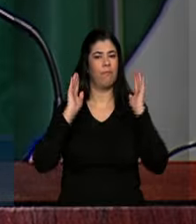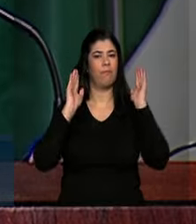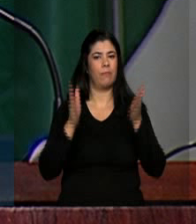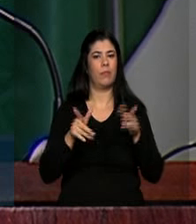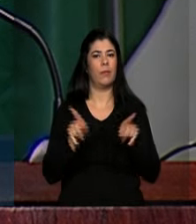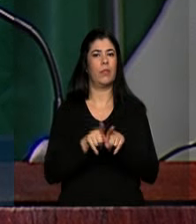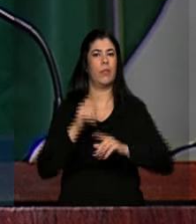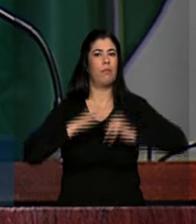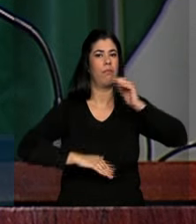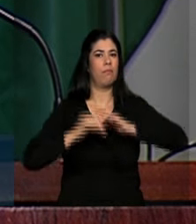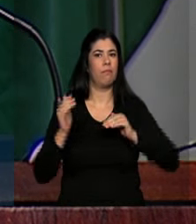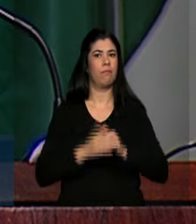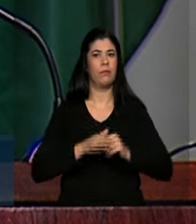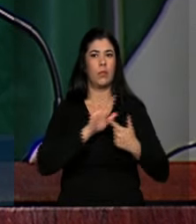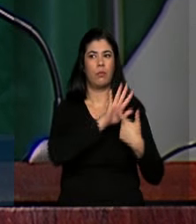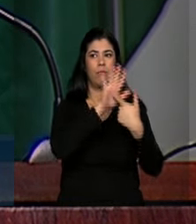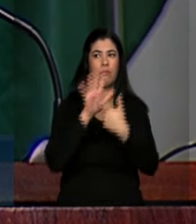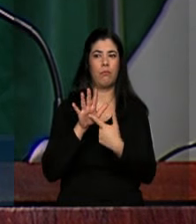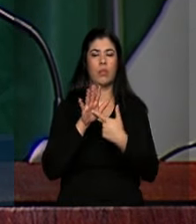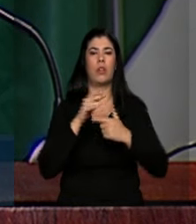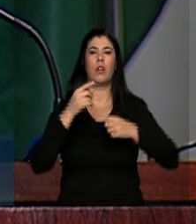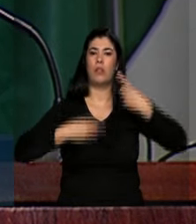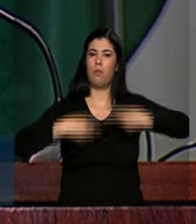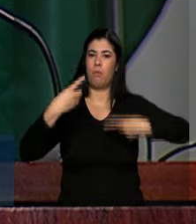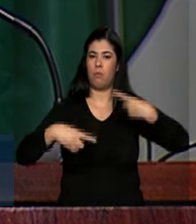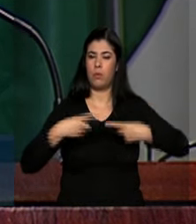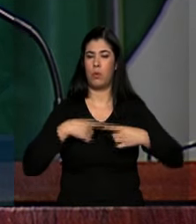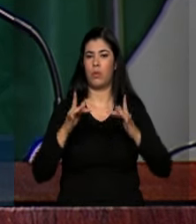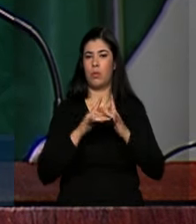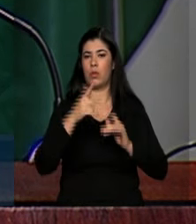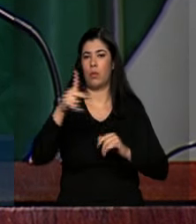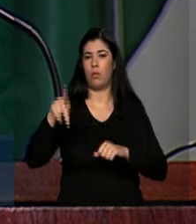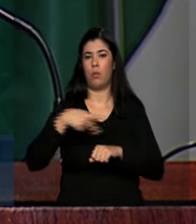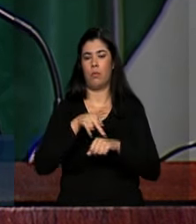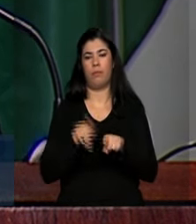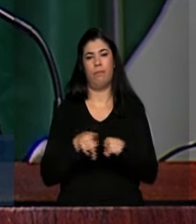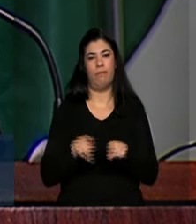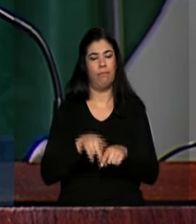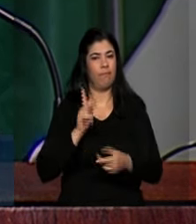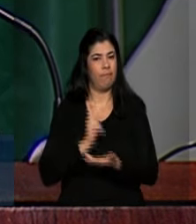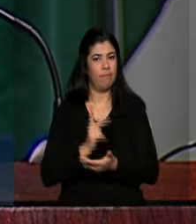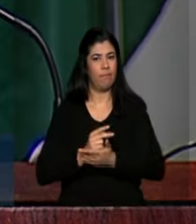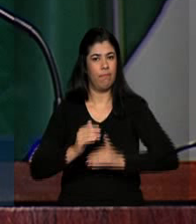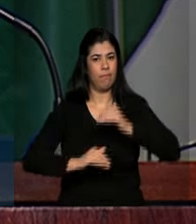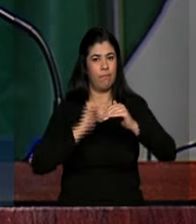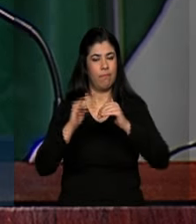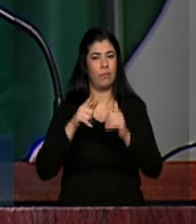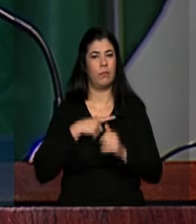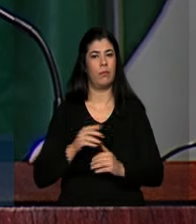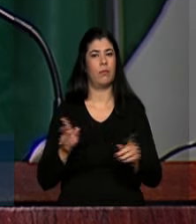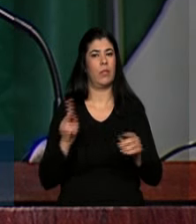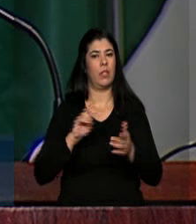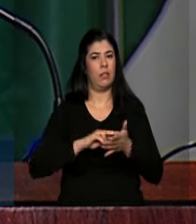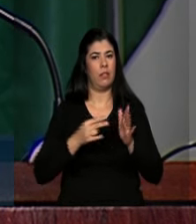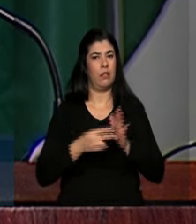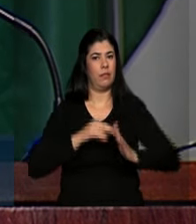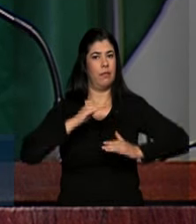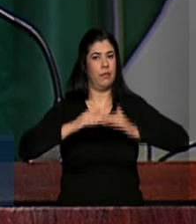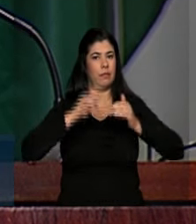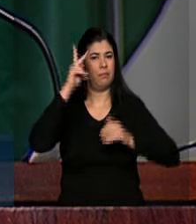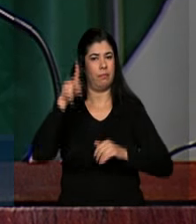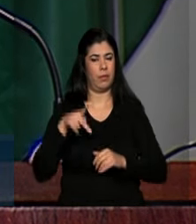dar concretude e visibilidade a uma política externa que é cada vez mais um fator de desenvolvimento do